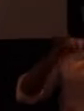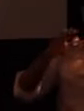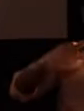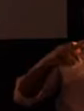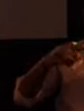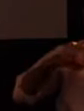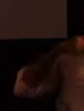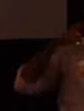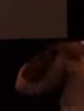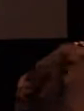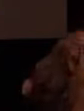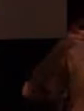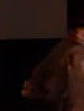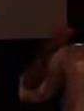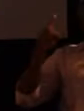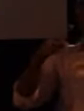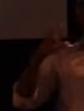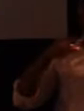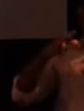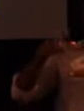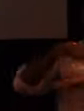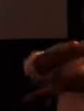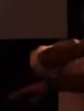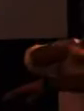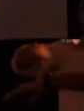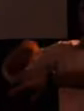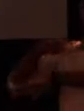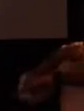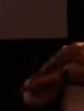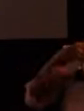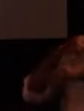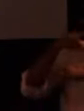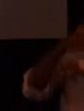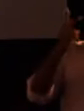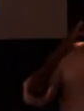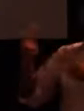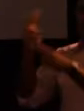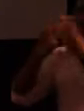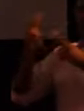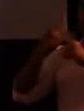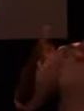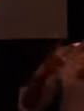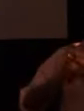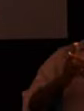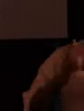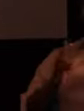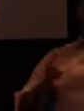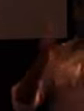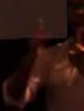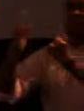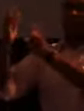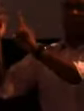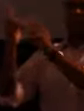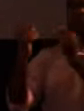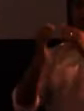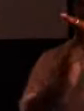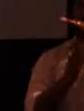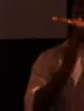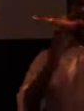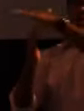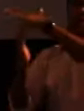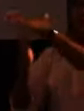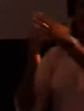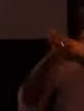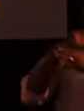polêmica em volta de que a orla será sombreada, a orla vai ter paredão, na orla não vai ter ventilação.